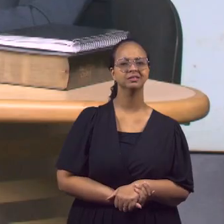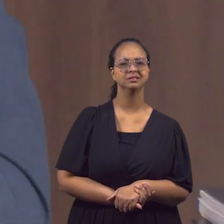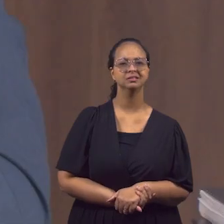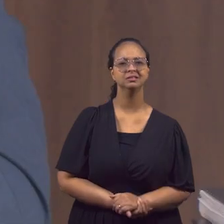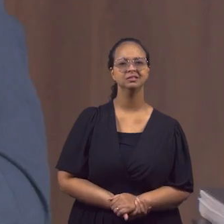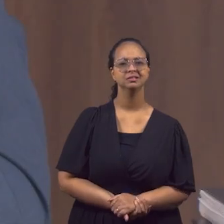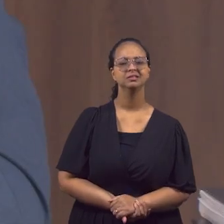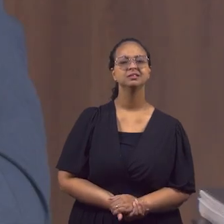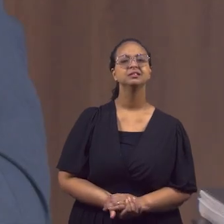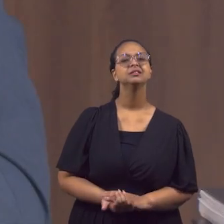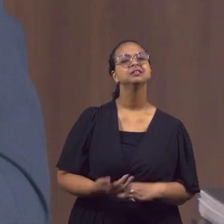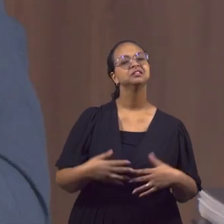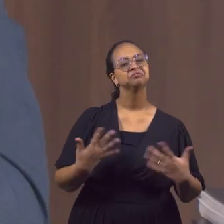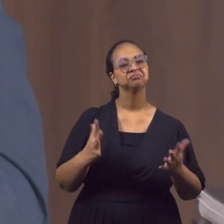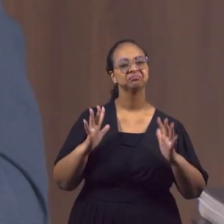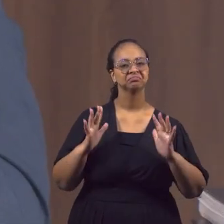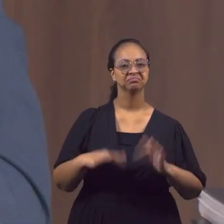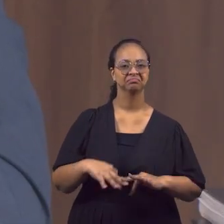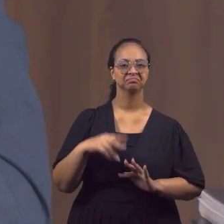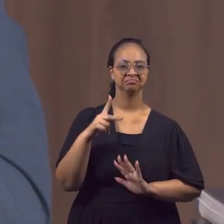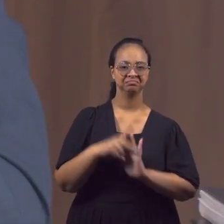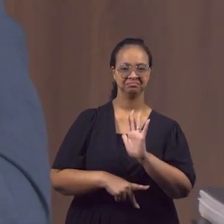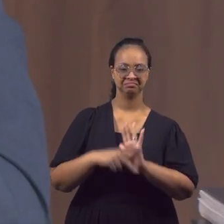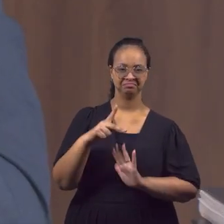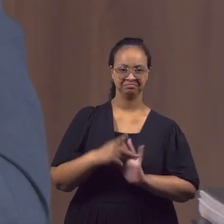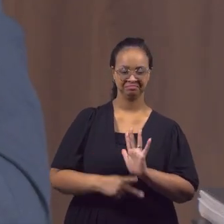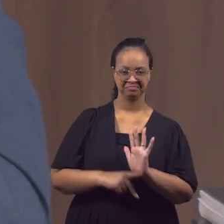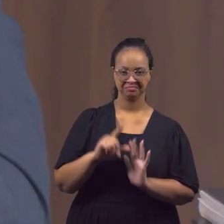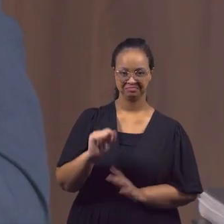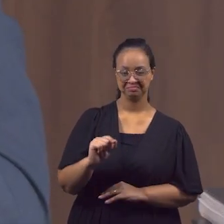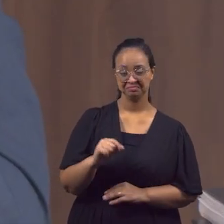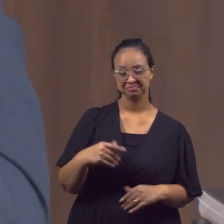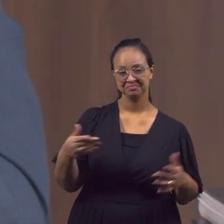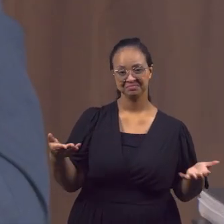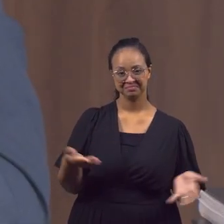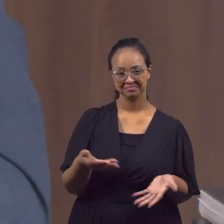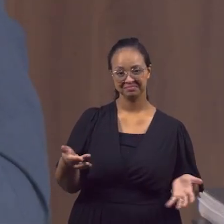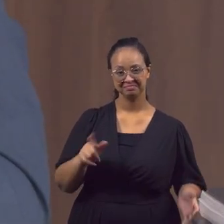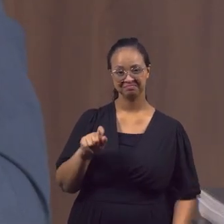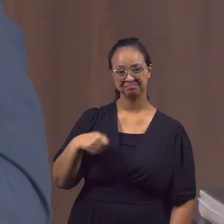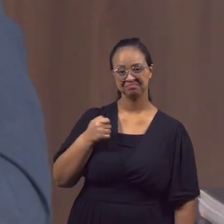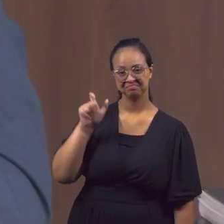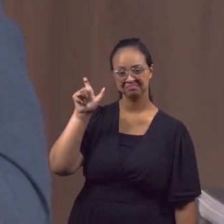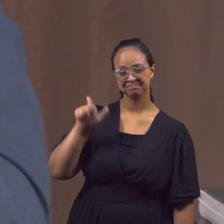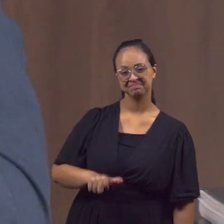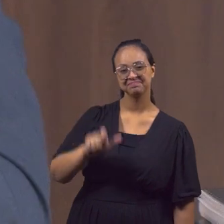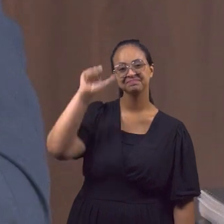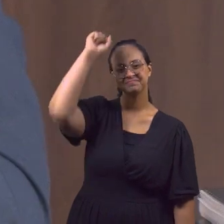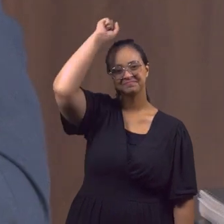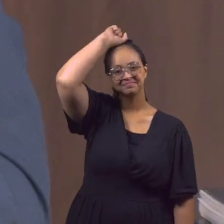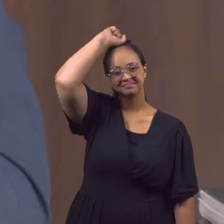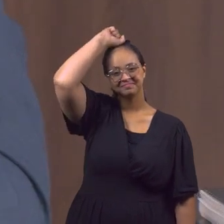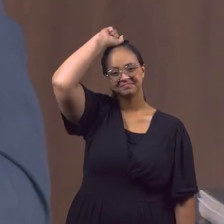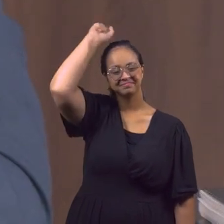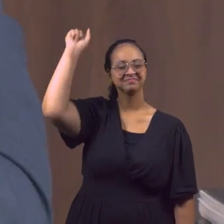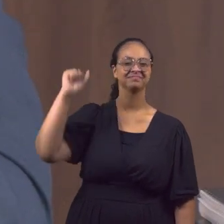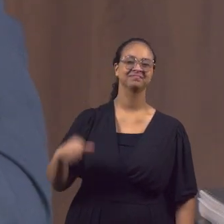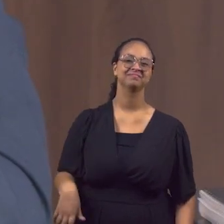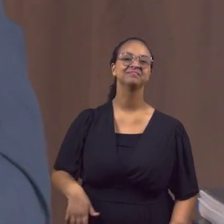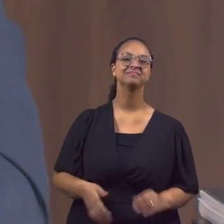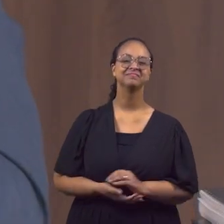estamos encerrando este programa. Esse foi o nosso programa Personagens Bíblicos. Hoje nós falamos da personagem